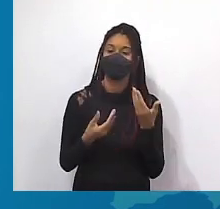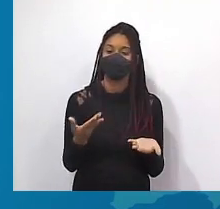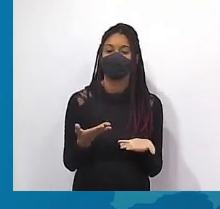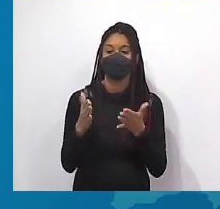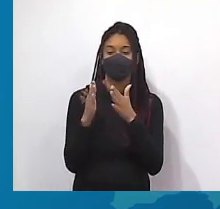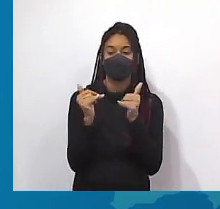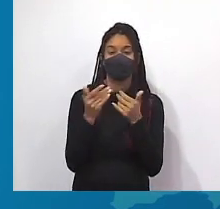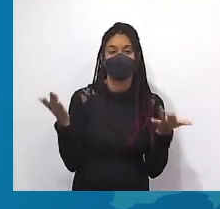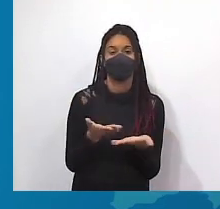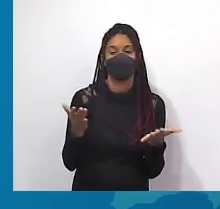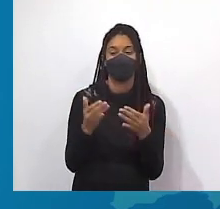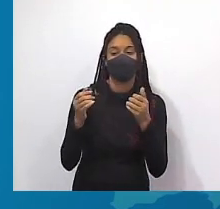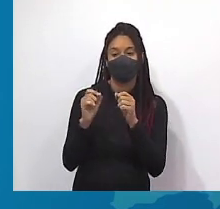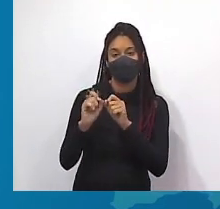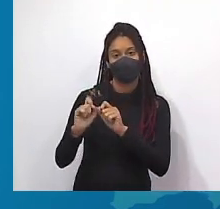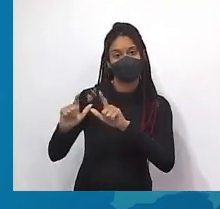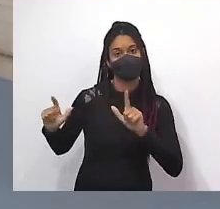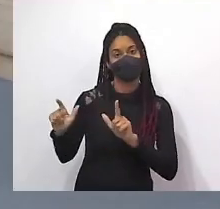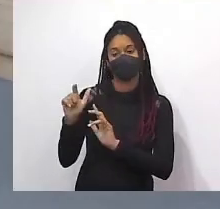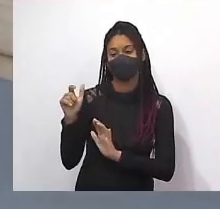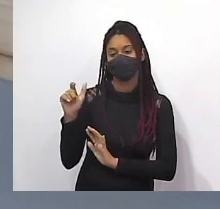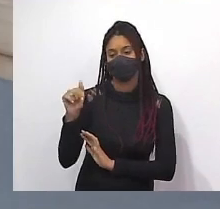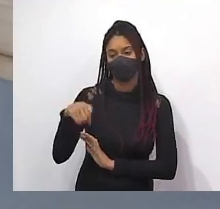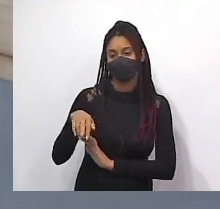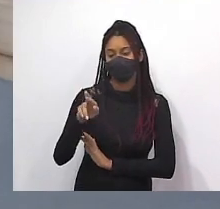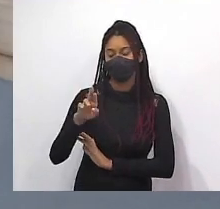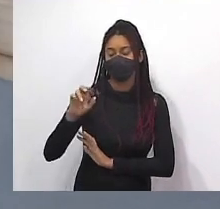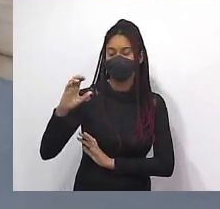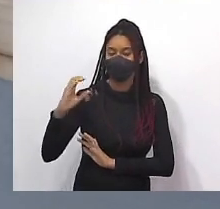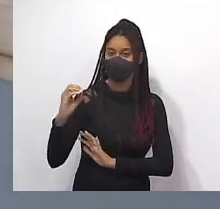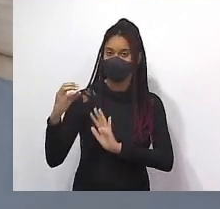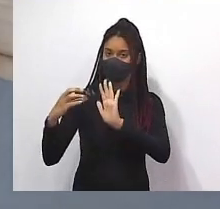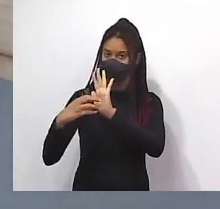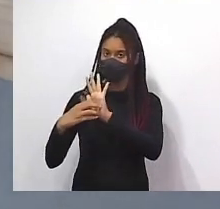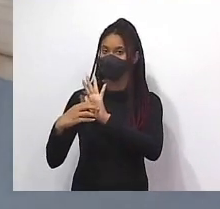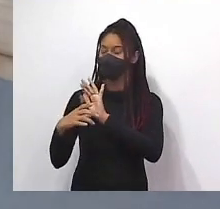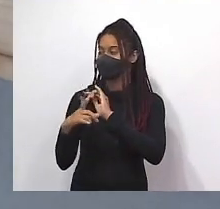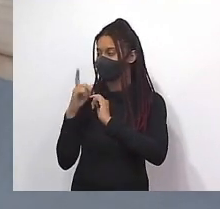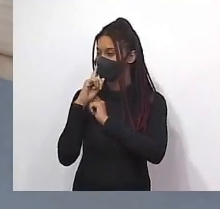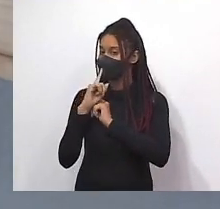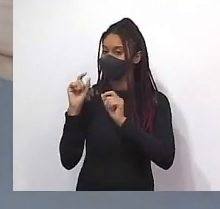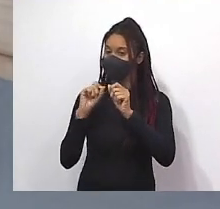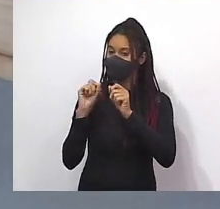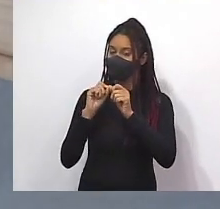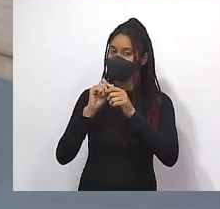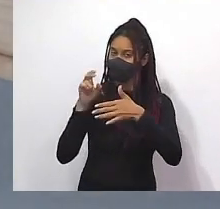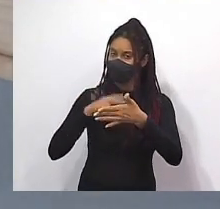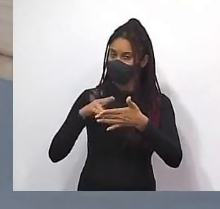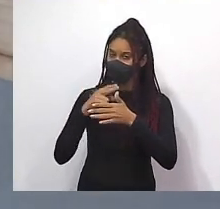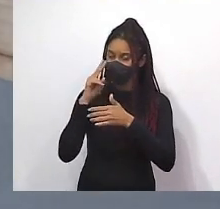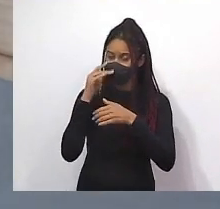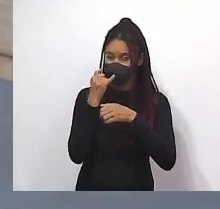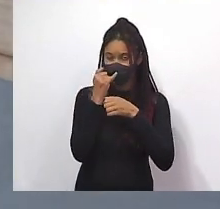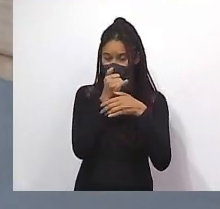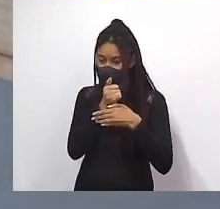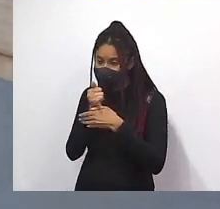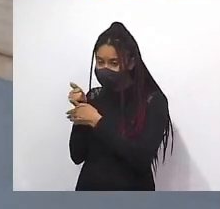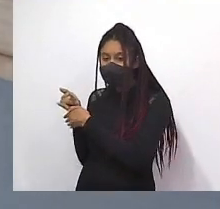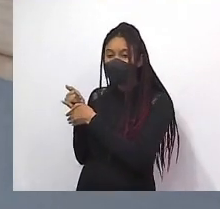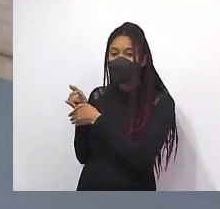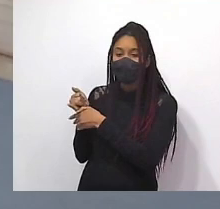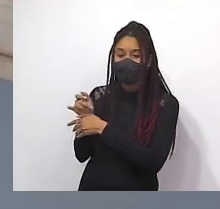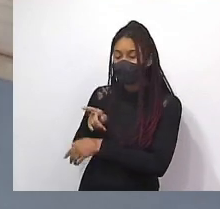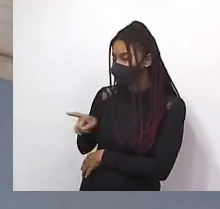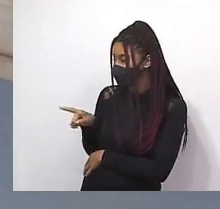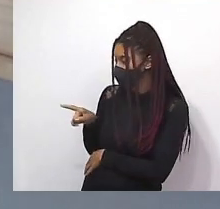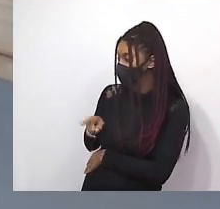eu vou pedir aqui para abrir o QR Code, né? Para que vocês possam fazer a leitura, que já vai levar vocês direto para o